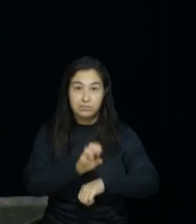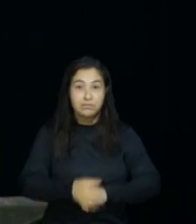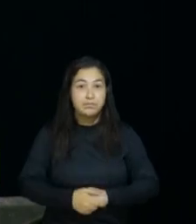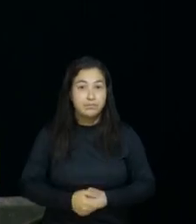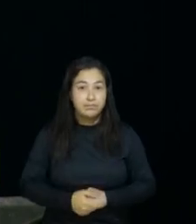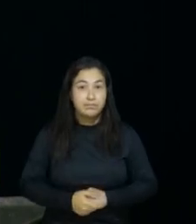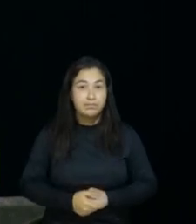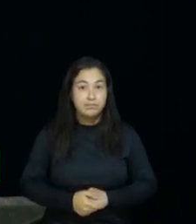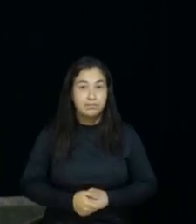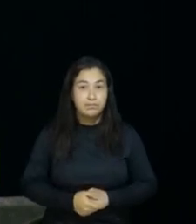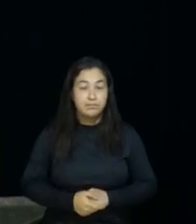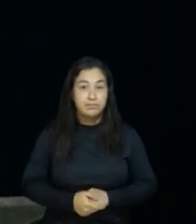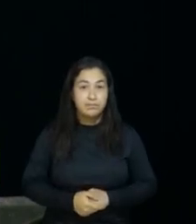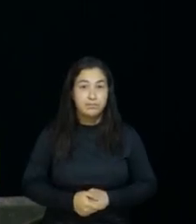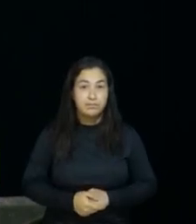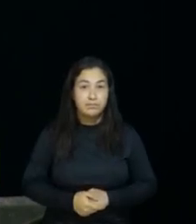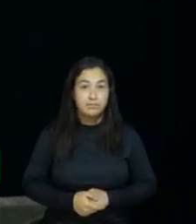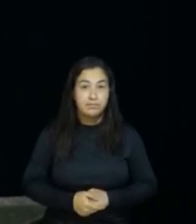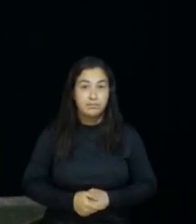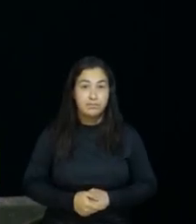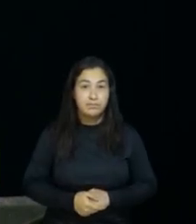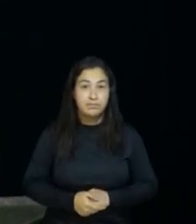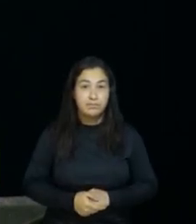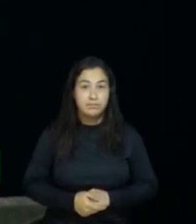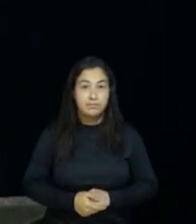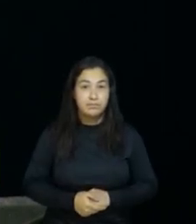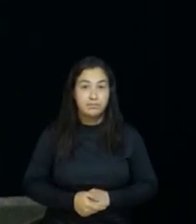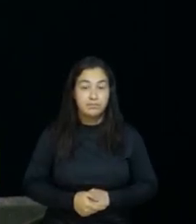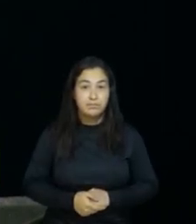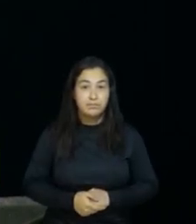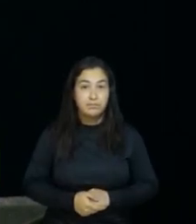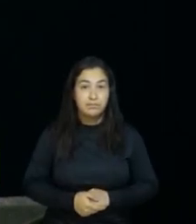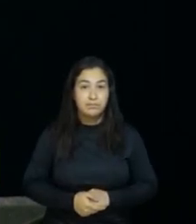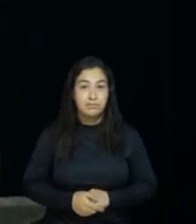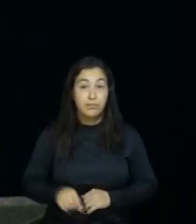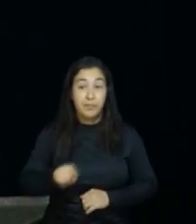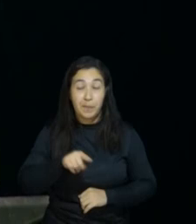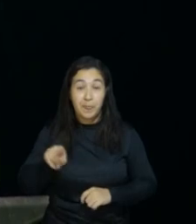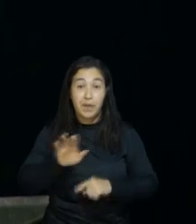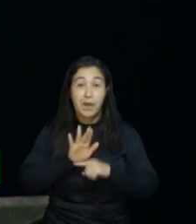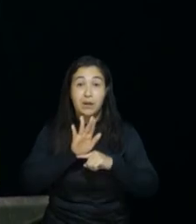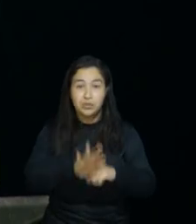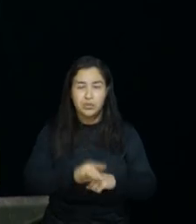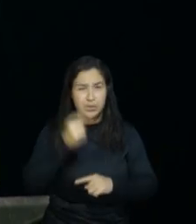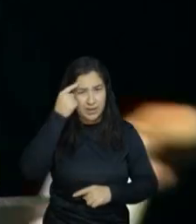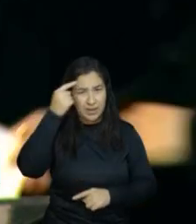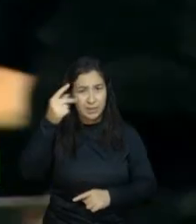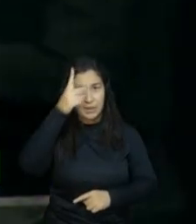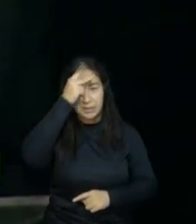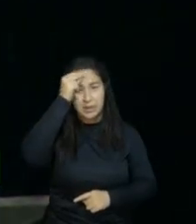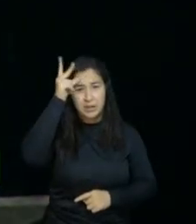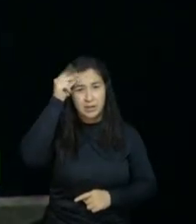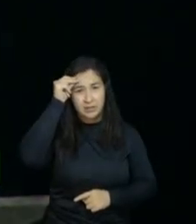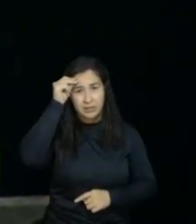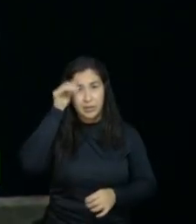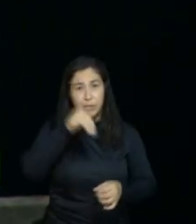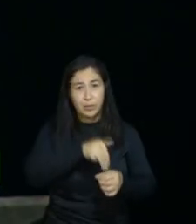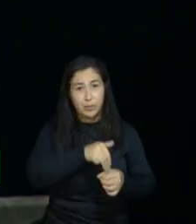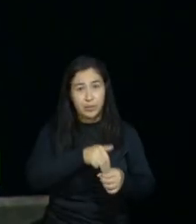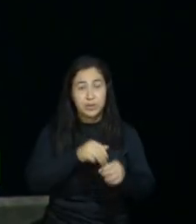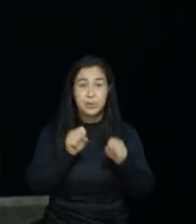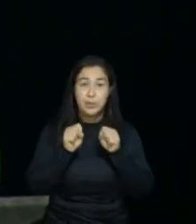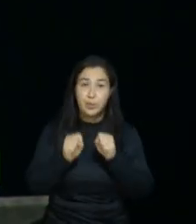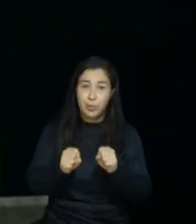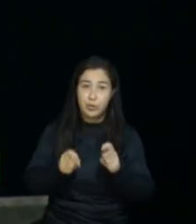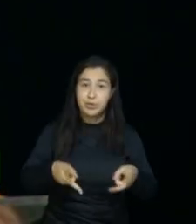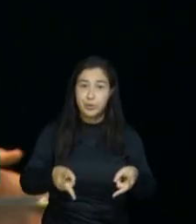deputado Antídio, que ajudam com que o senhor que foi prefeito faça com que as nossas cidades possam